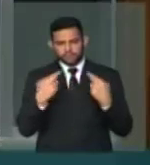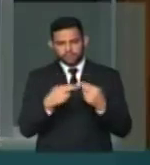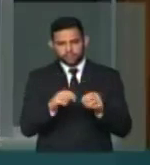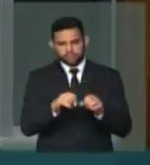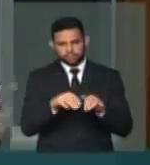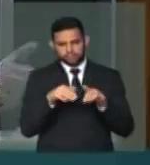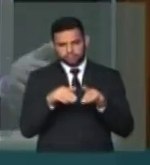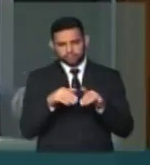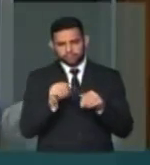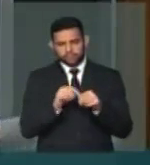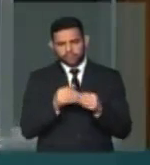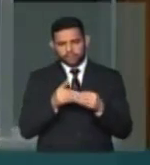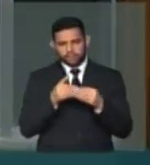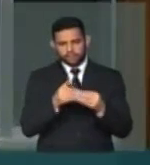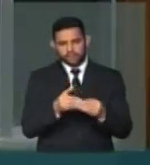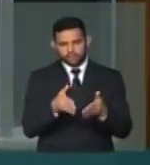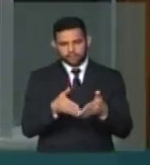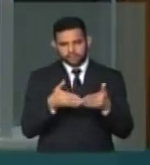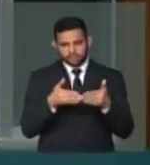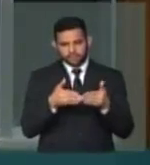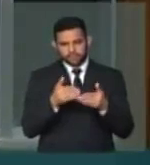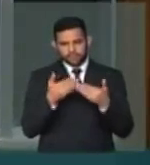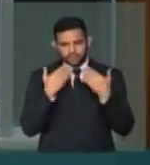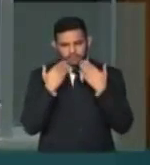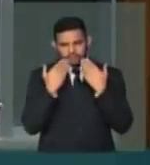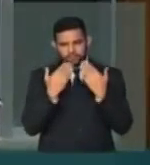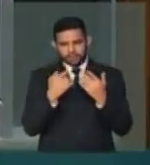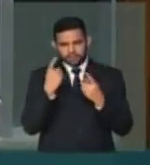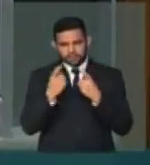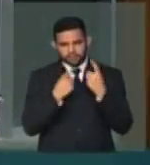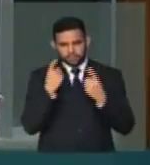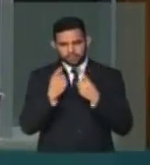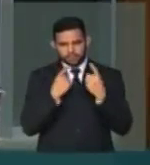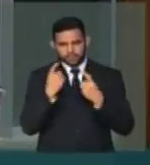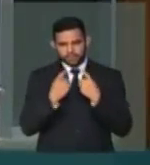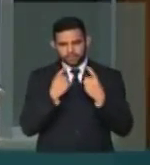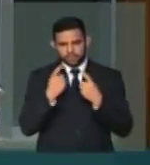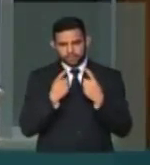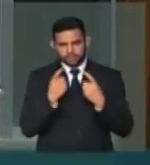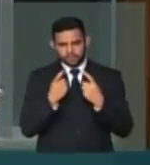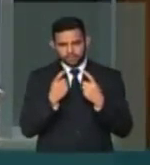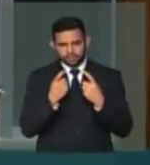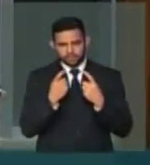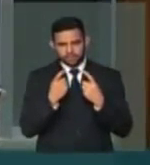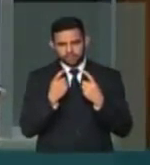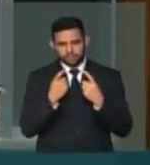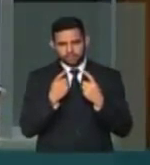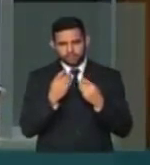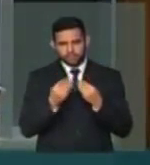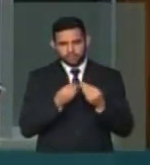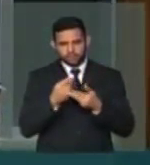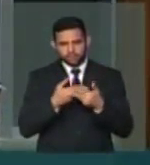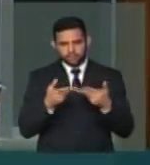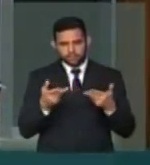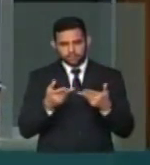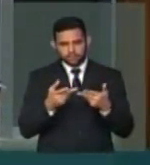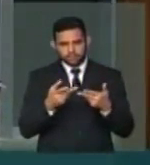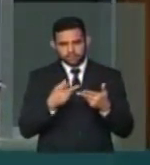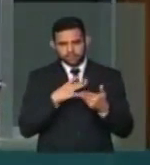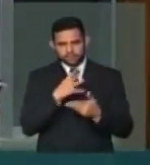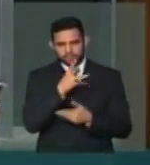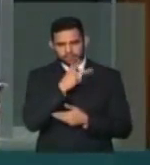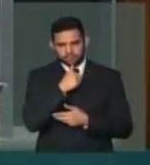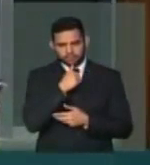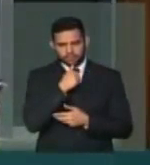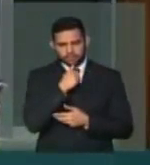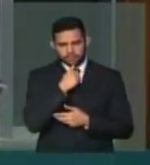pública, foi levada essa demanda, foi mostrada essa preocupação e as coisas... Demorou,